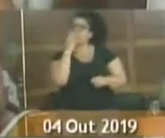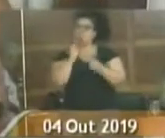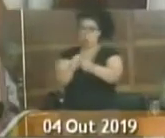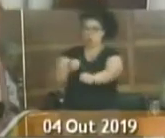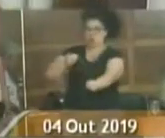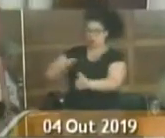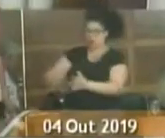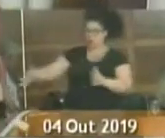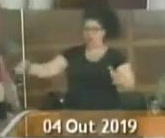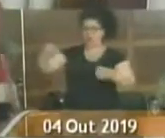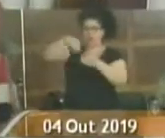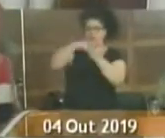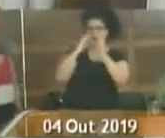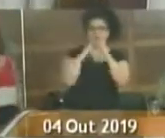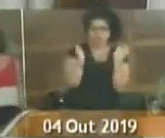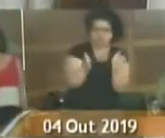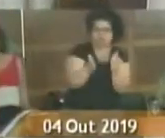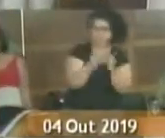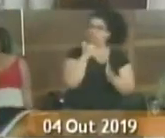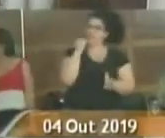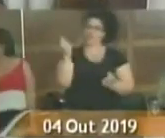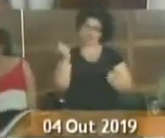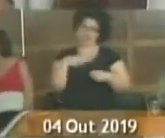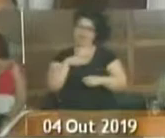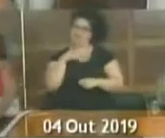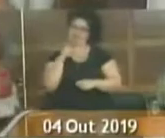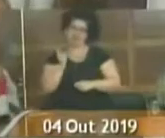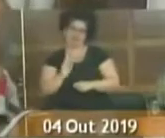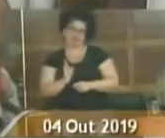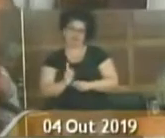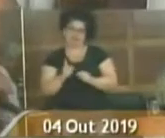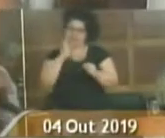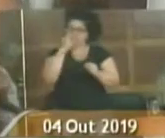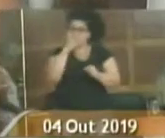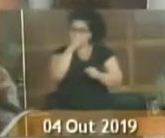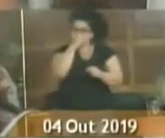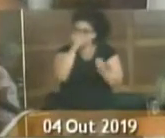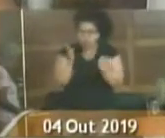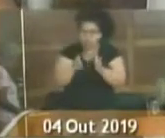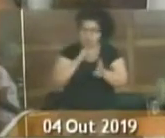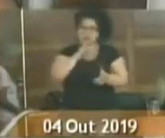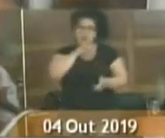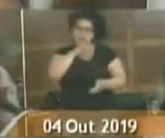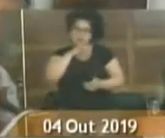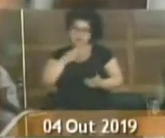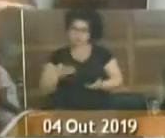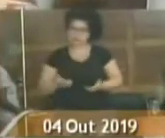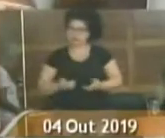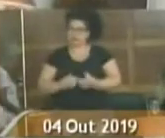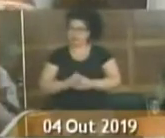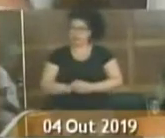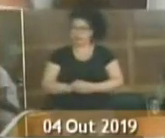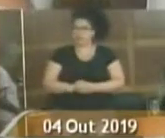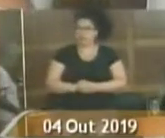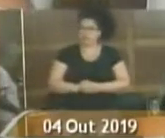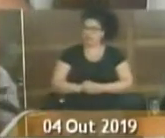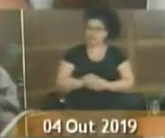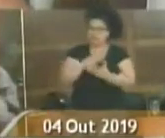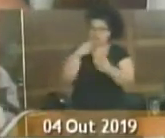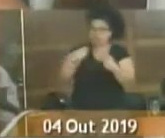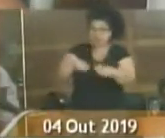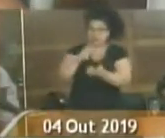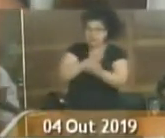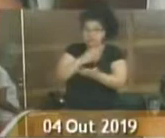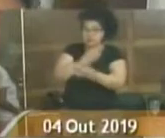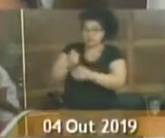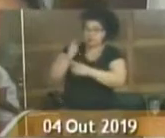de um apartamento, né? Você não vai estar dando qualidade de vida para ele. Então, isso sempre precisa ser